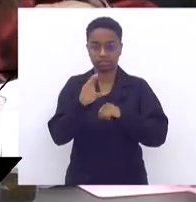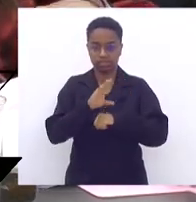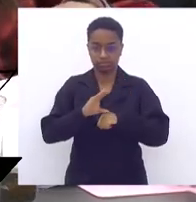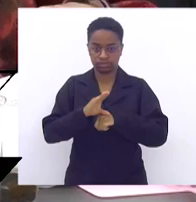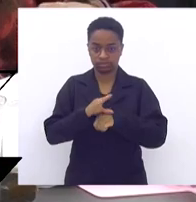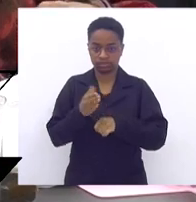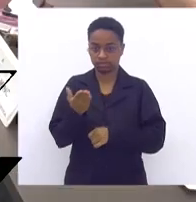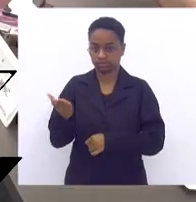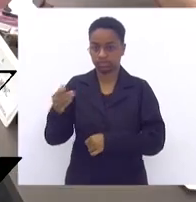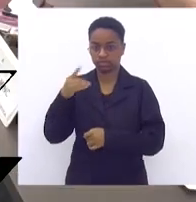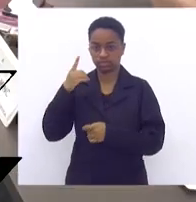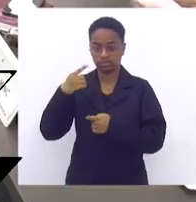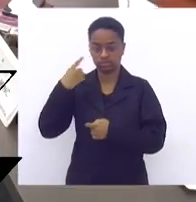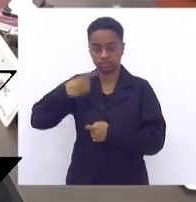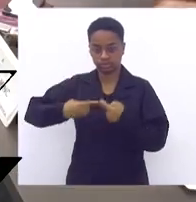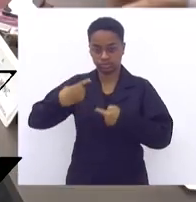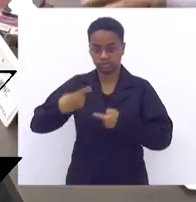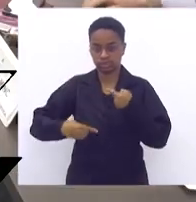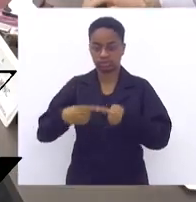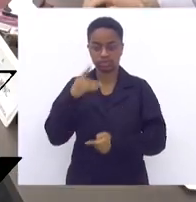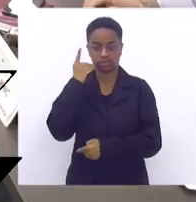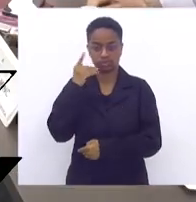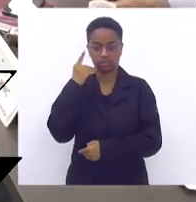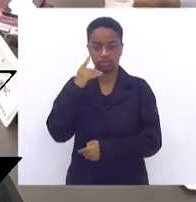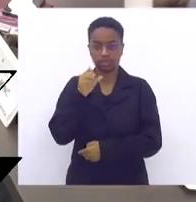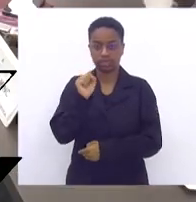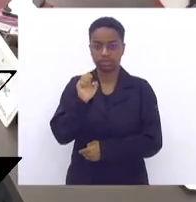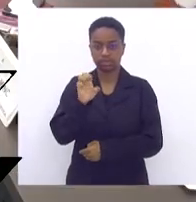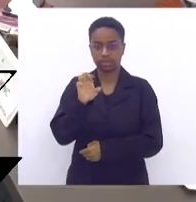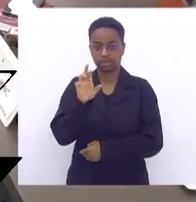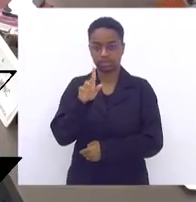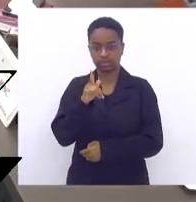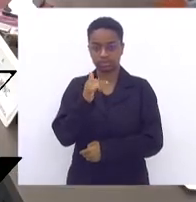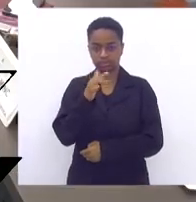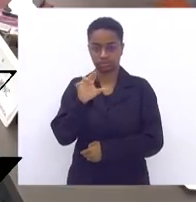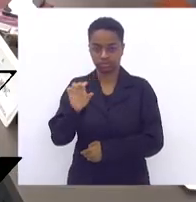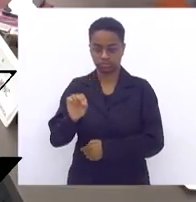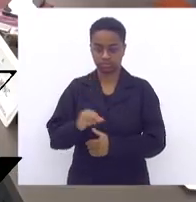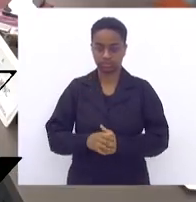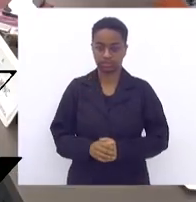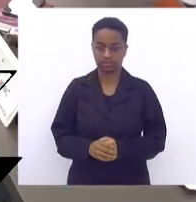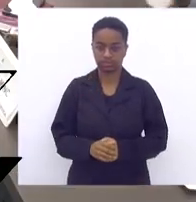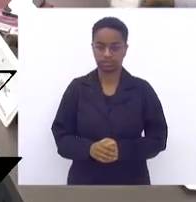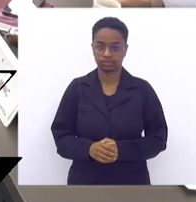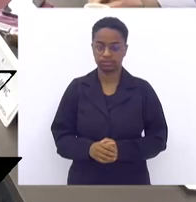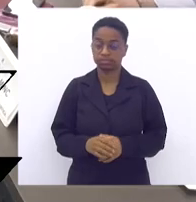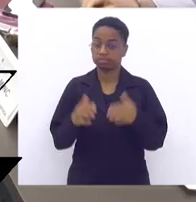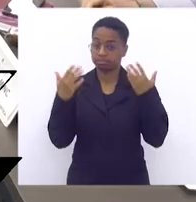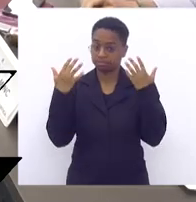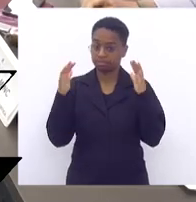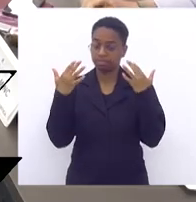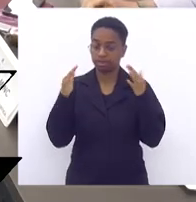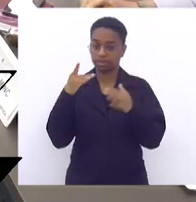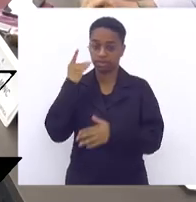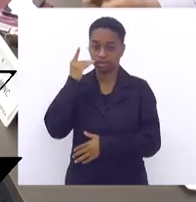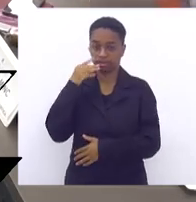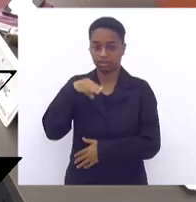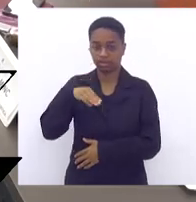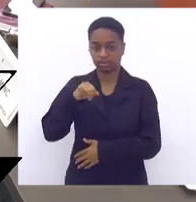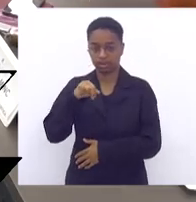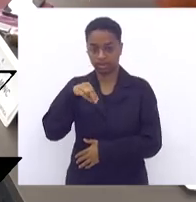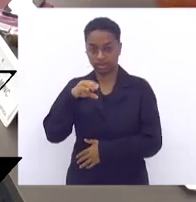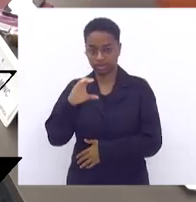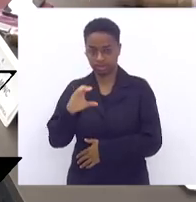Para discutir, senhor presidente. Para discutir, deputado Dr. Serginho. Queria parabenizar o deputado Carlos